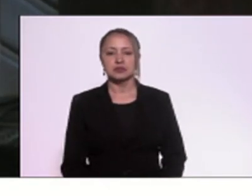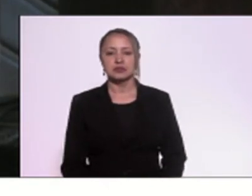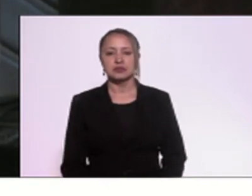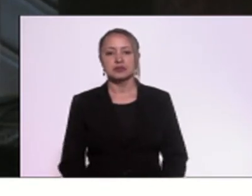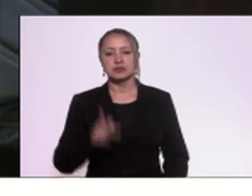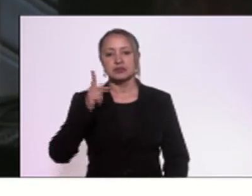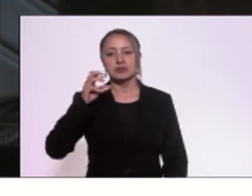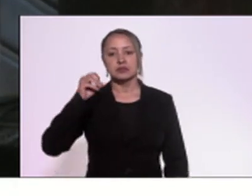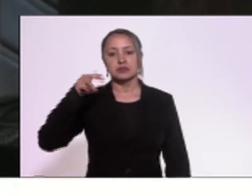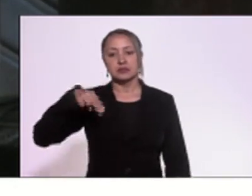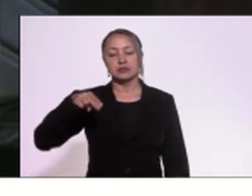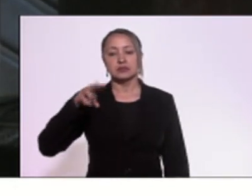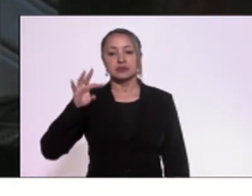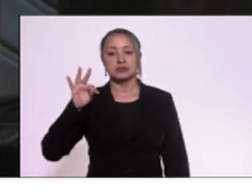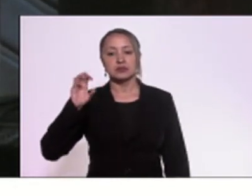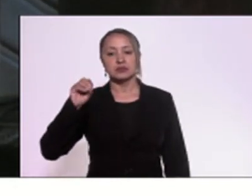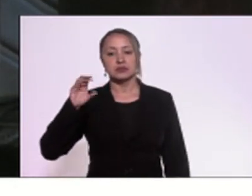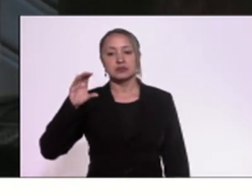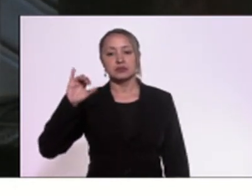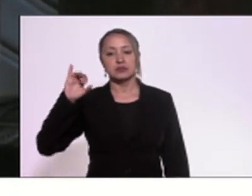retrospecto.